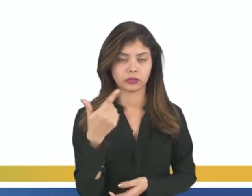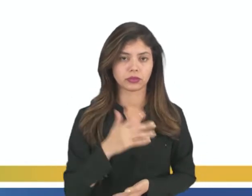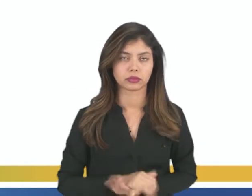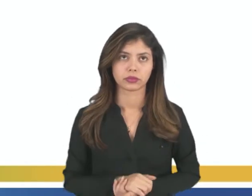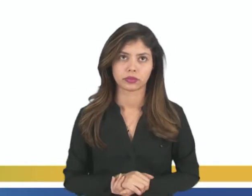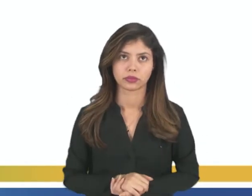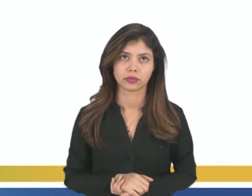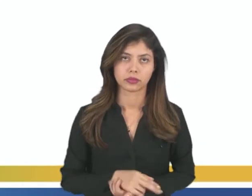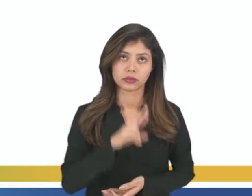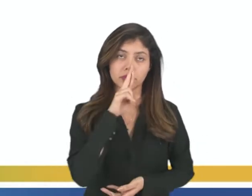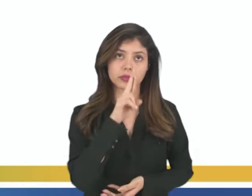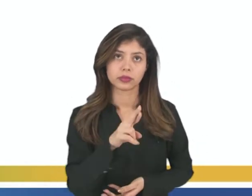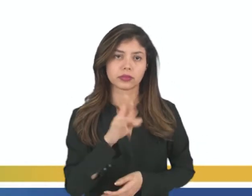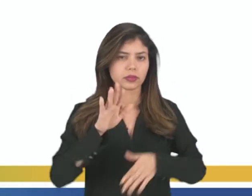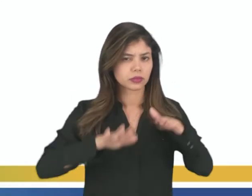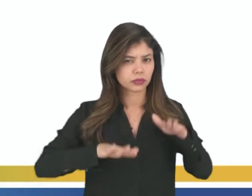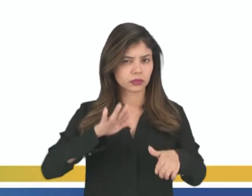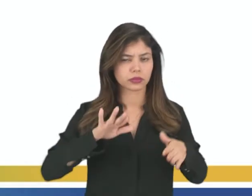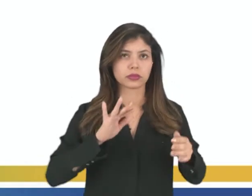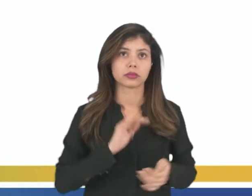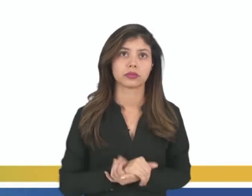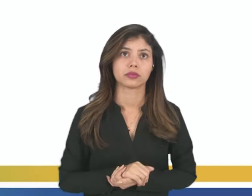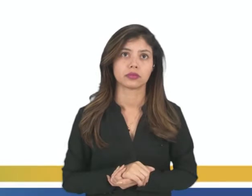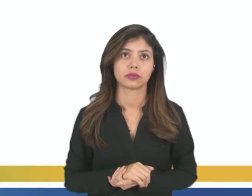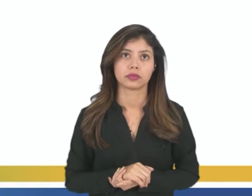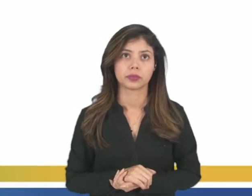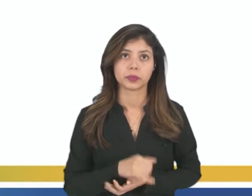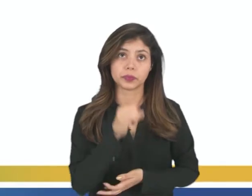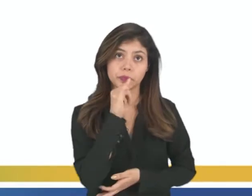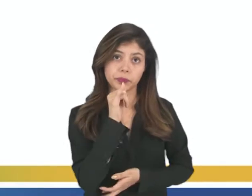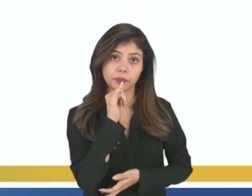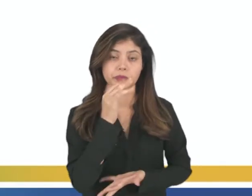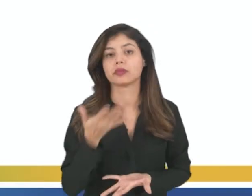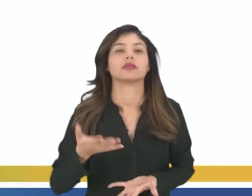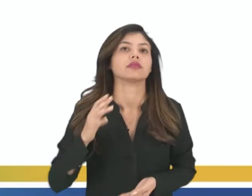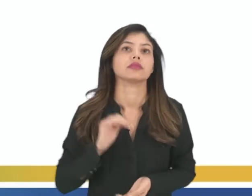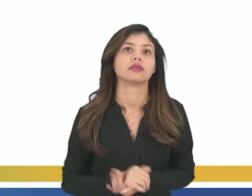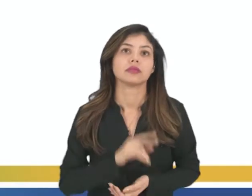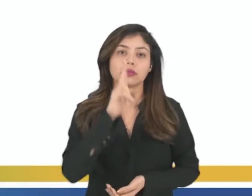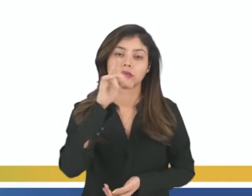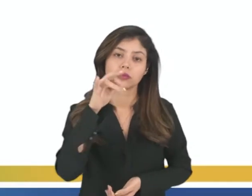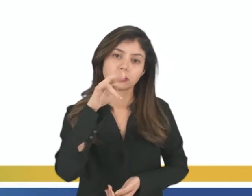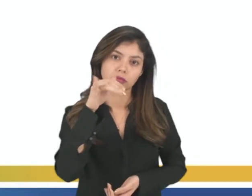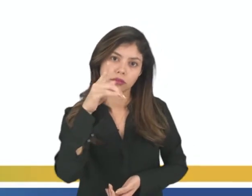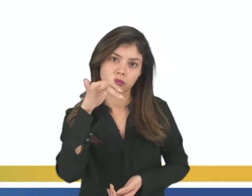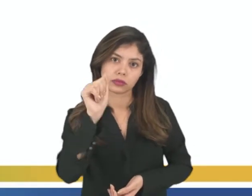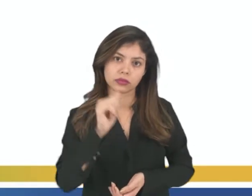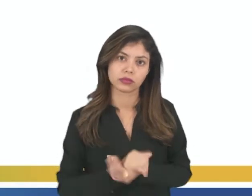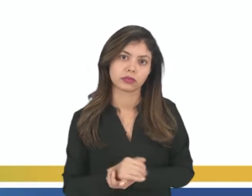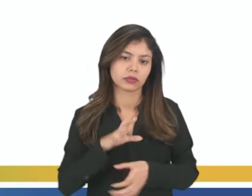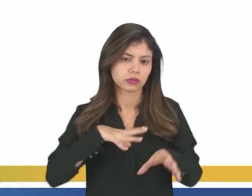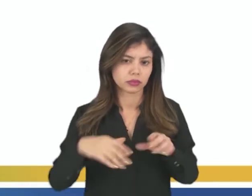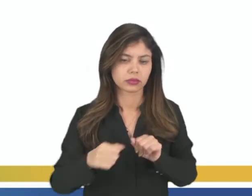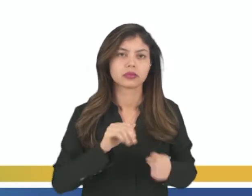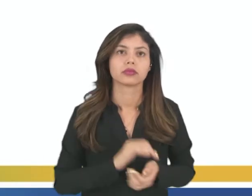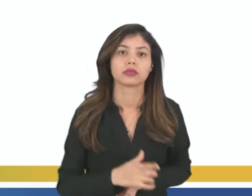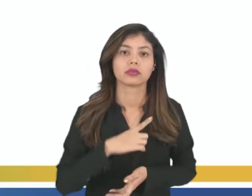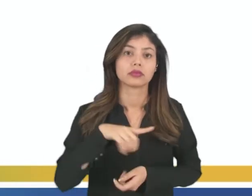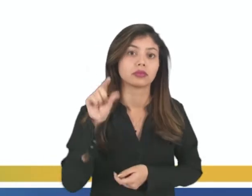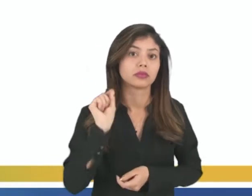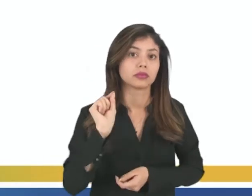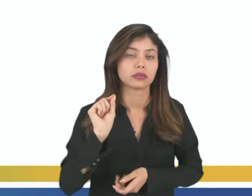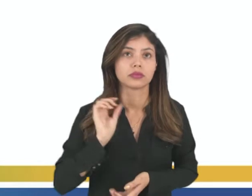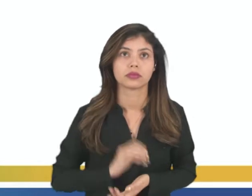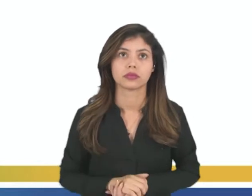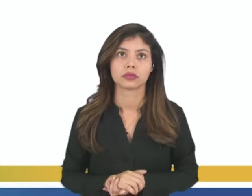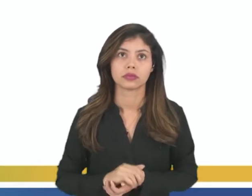ter que calcular a variação de entalpia. Esse exemplo, pessoal, é uma entalpia de formação. Nele nós teremos o seguinte: